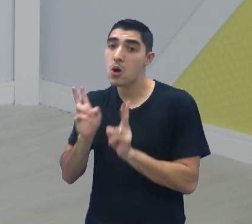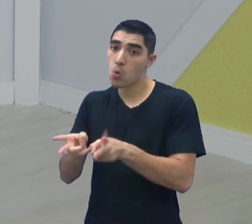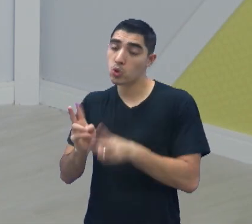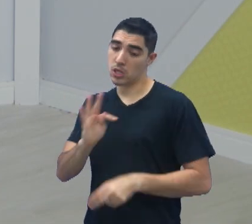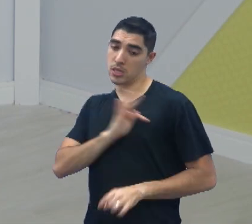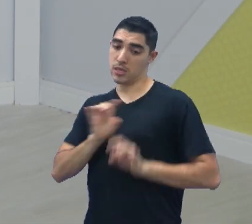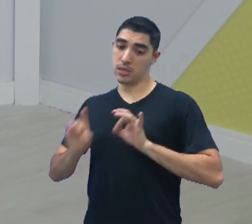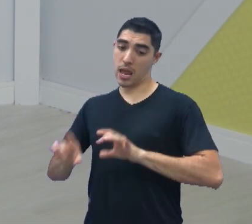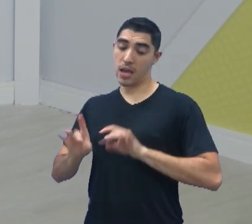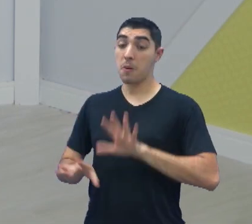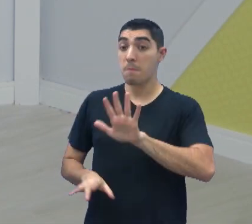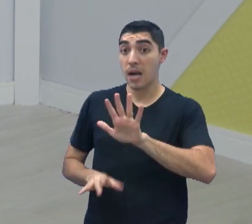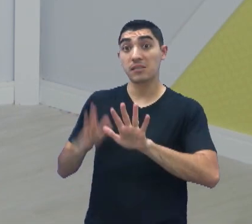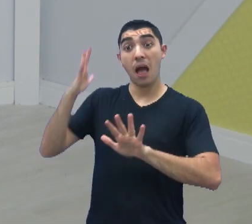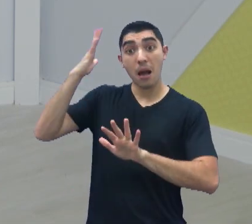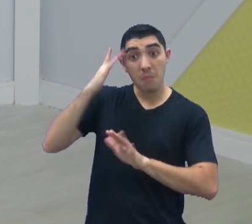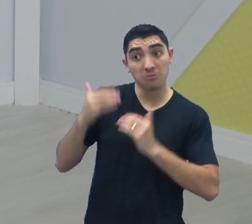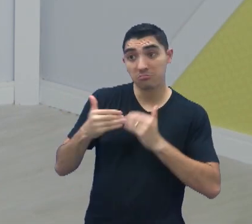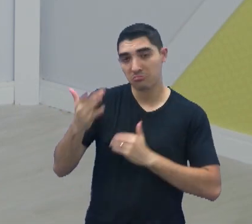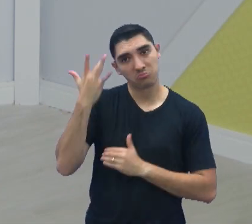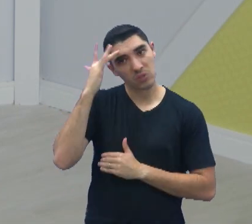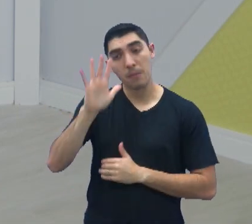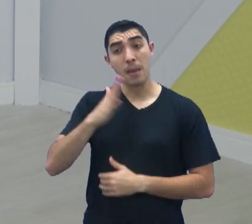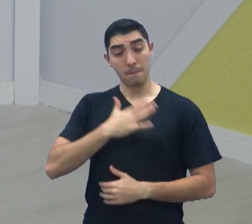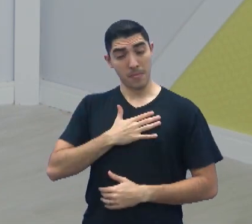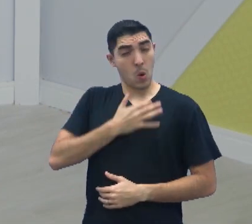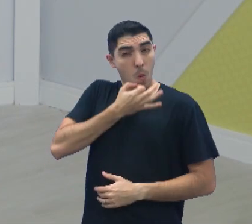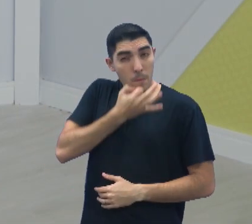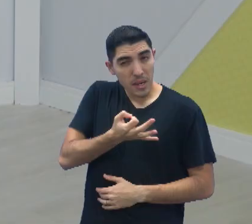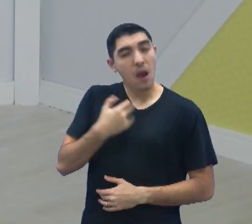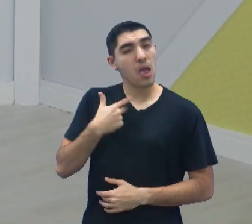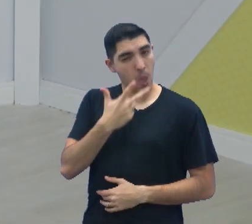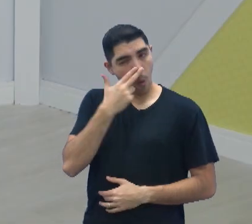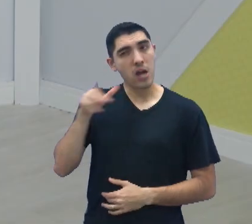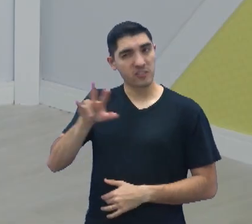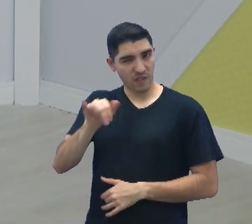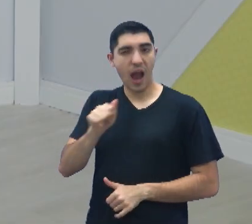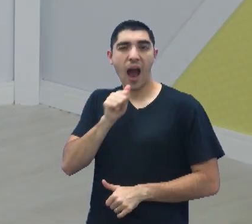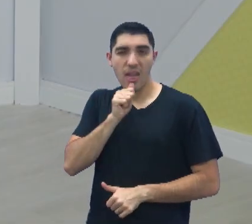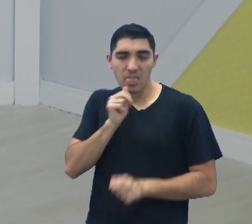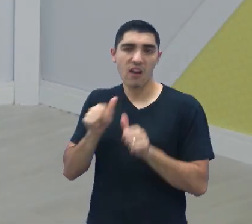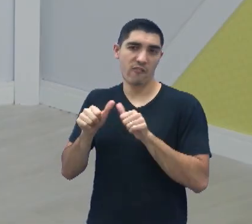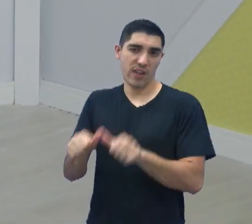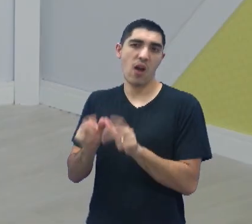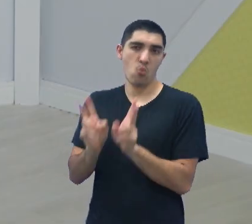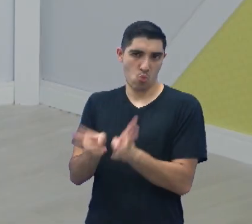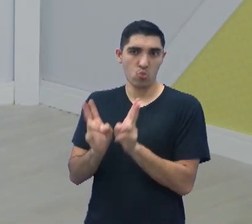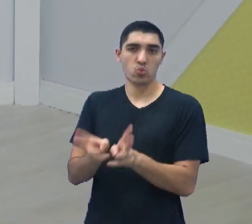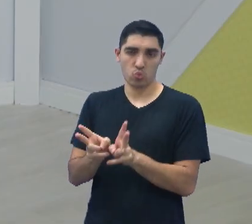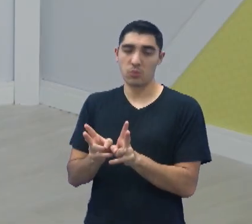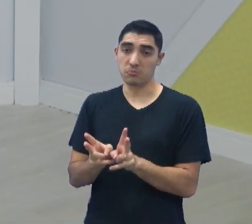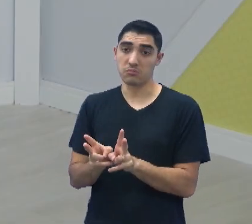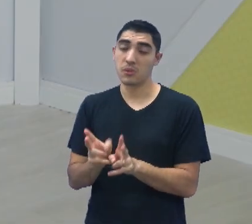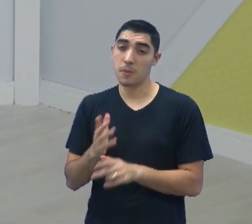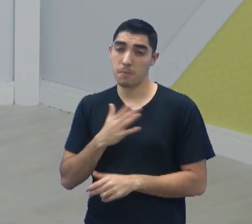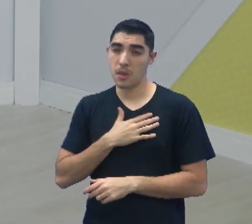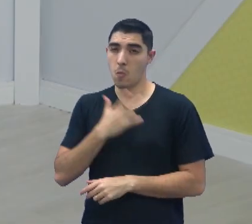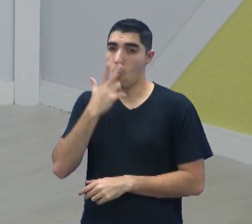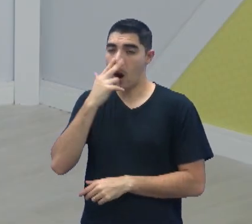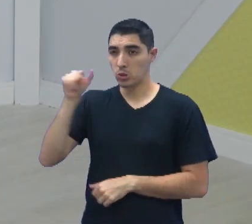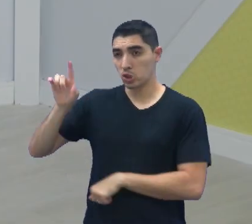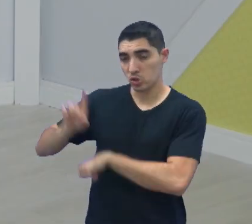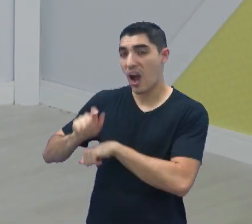não no chutômetro. Minha opinião, acho que ele vai ficar para a Série A2, acredito que a diretoria deve acertar com ele